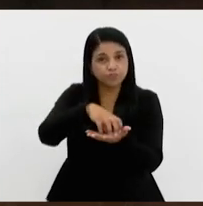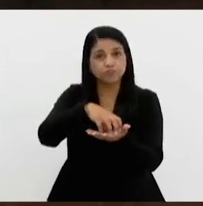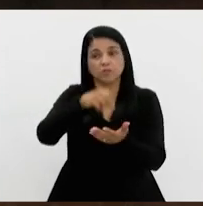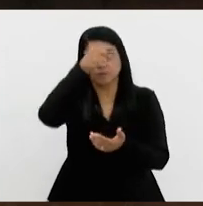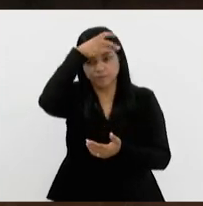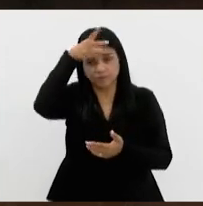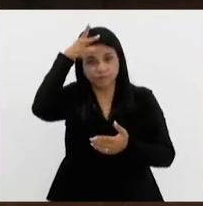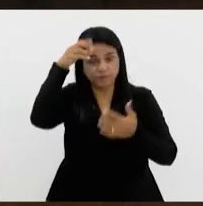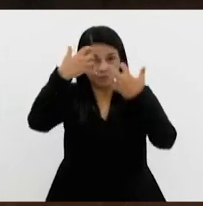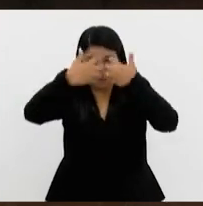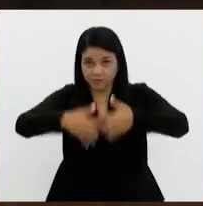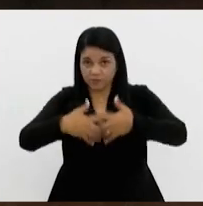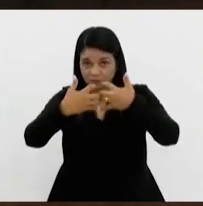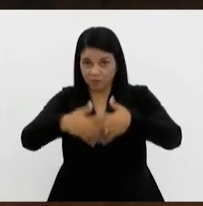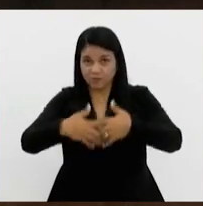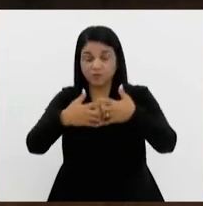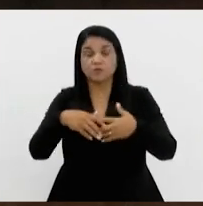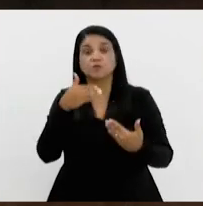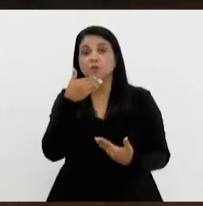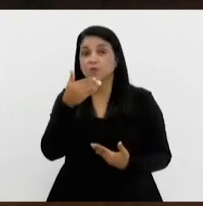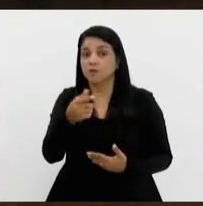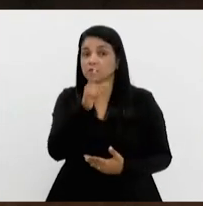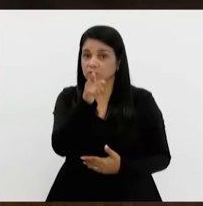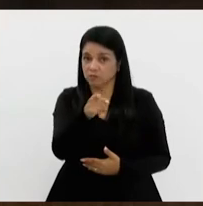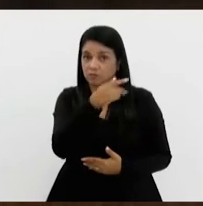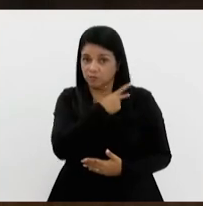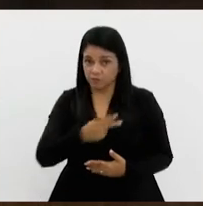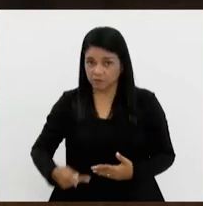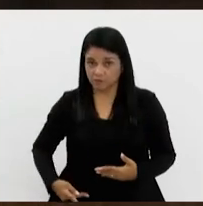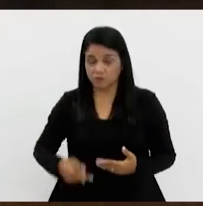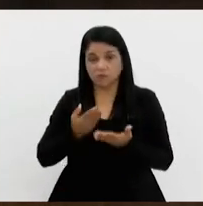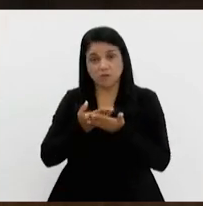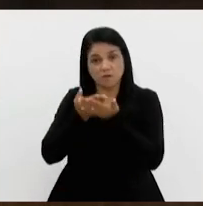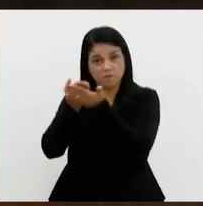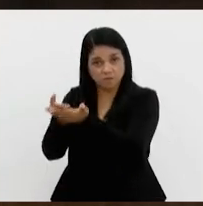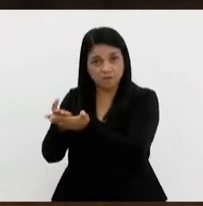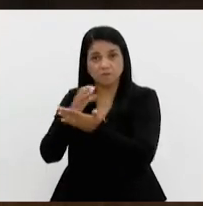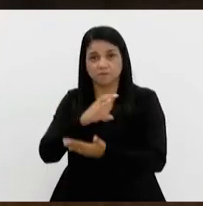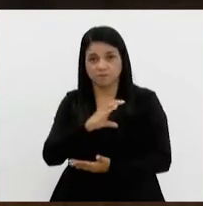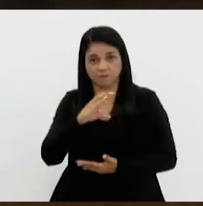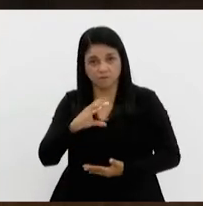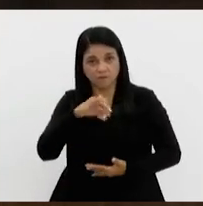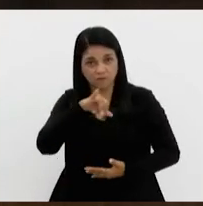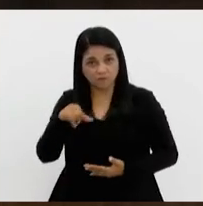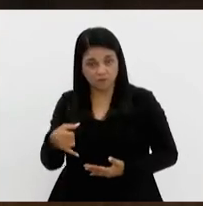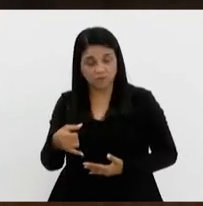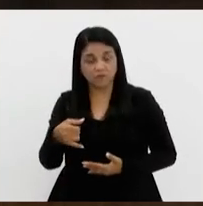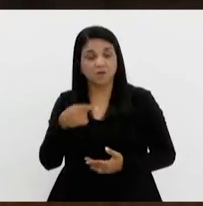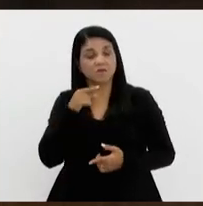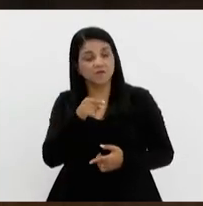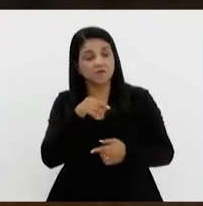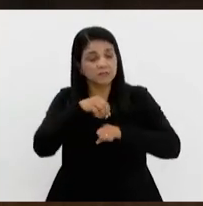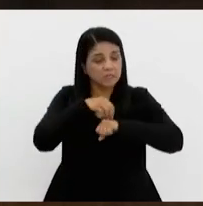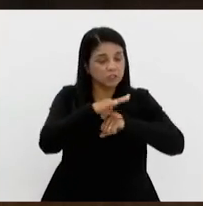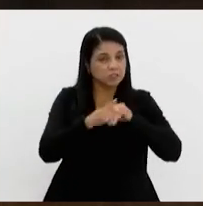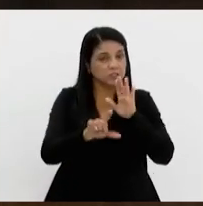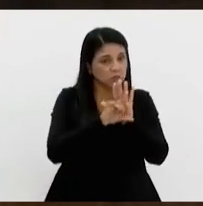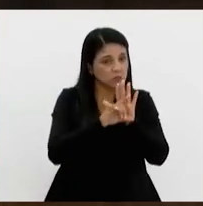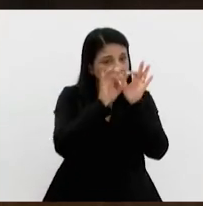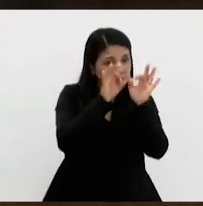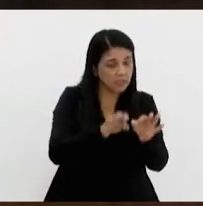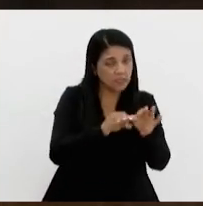Então, eu solicito que Vossa Excelência possa encaminhar, por exemplo, a CCJ, para ver se essa indicação não está